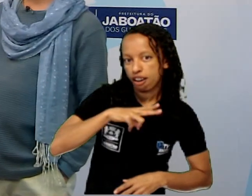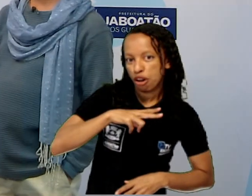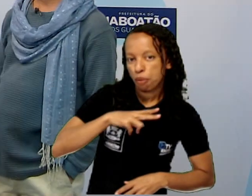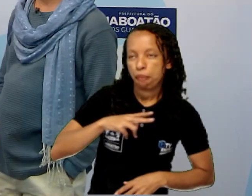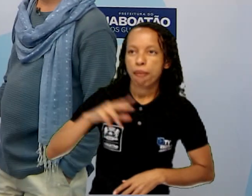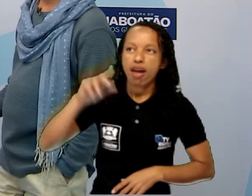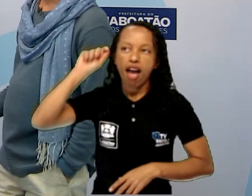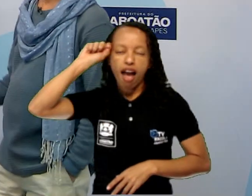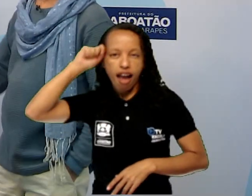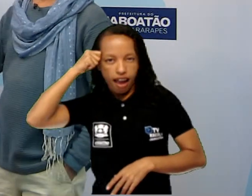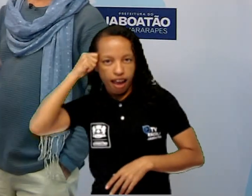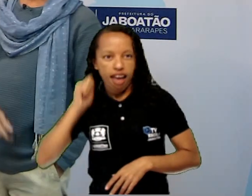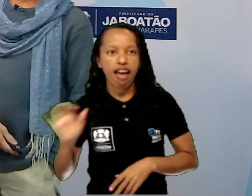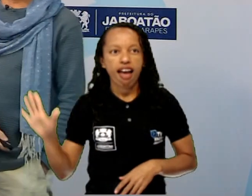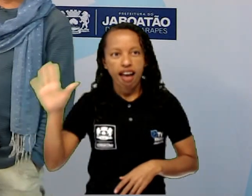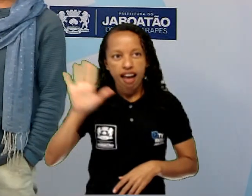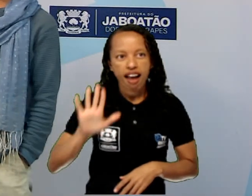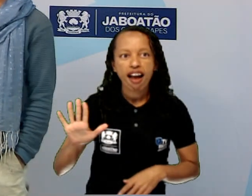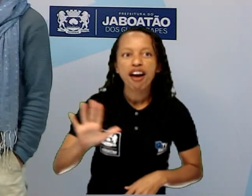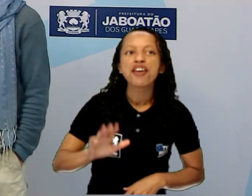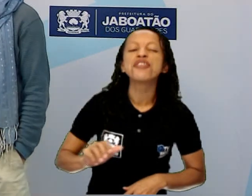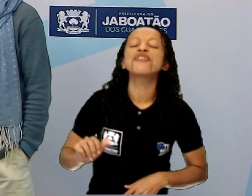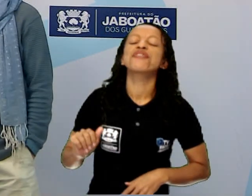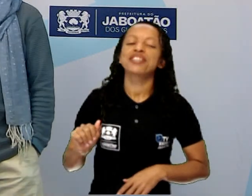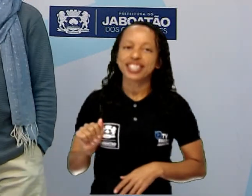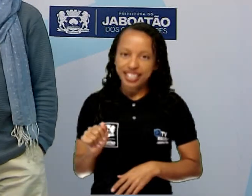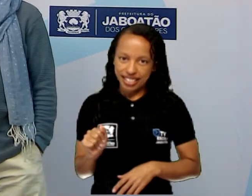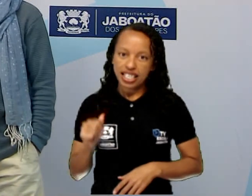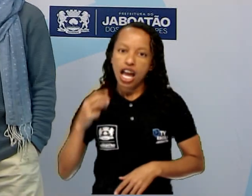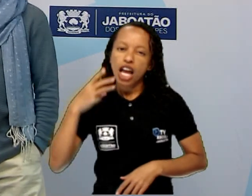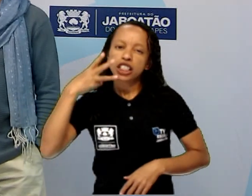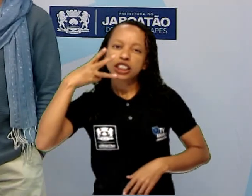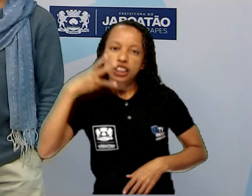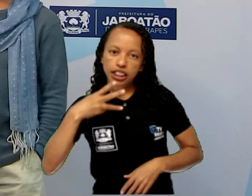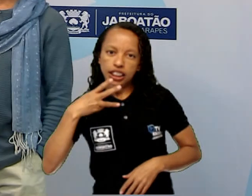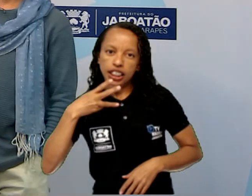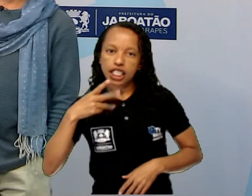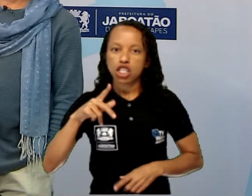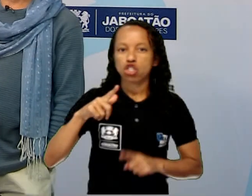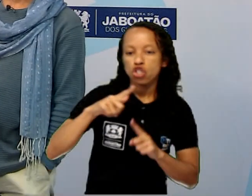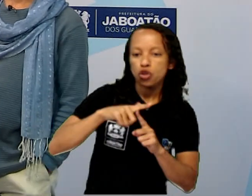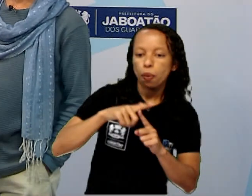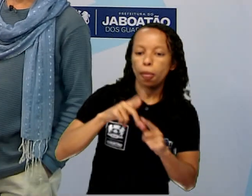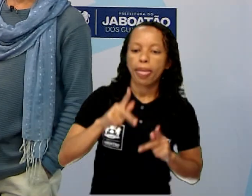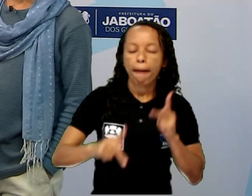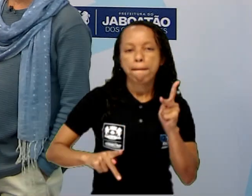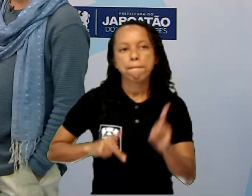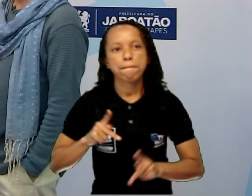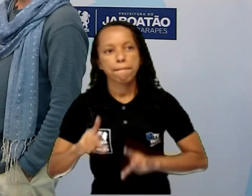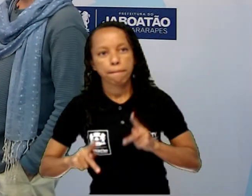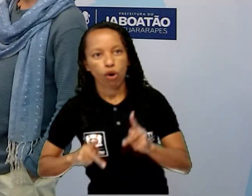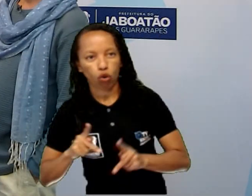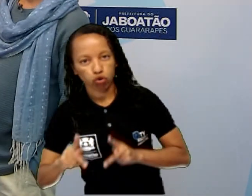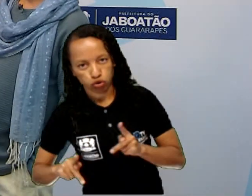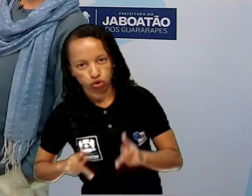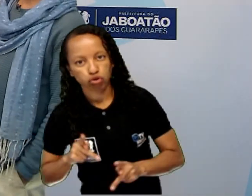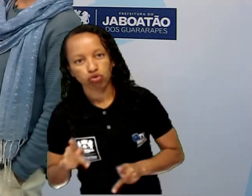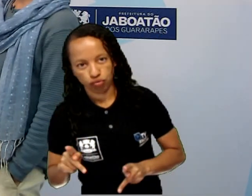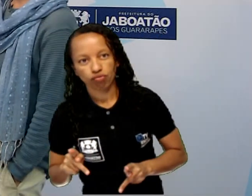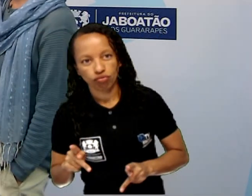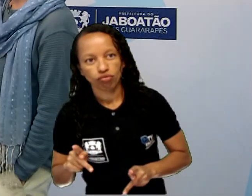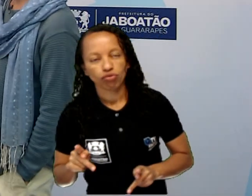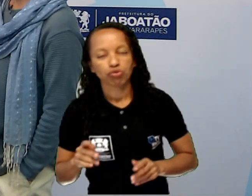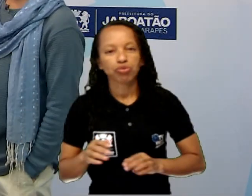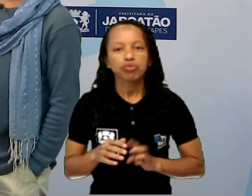dos expedicionários que vieram de Portugal para colonizar o Brasil, para organizar as esquadras, para vir para cá. E ali